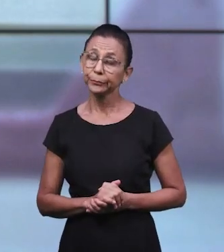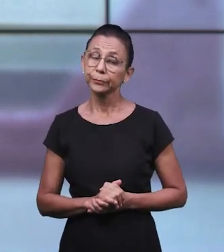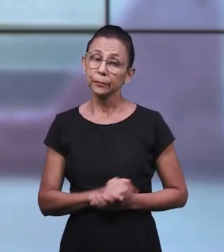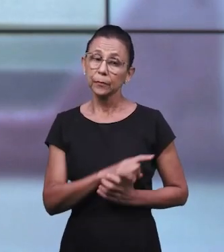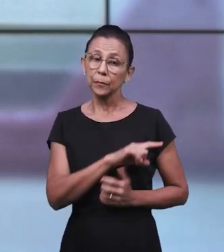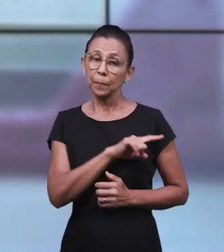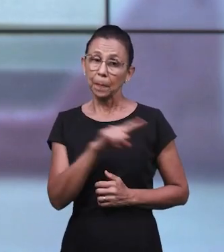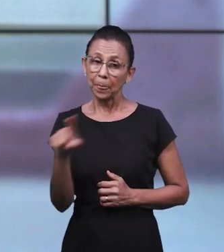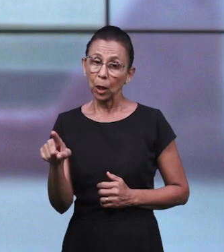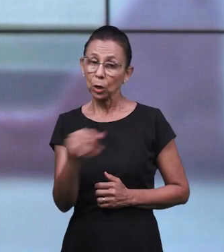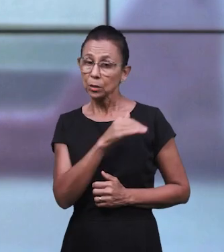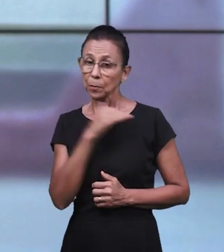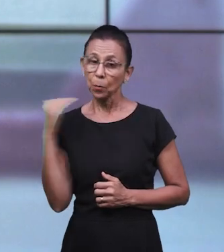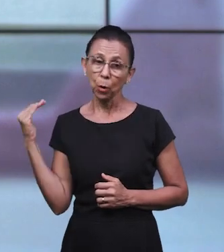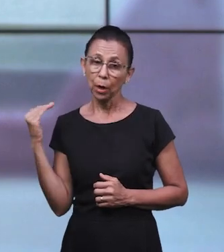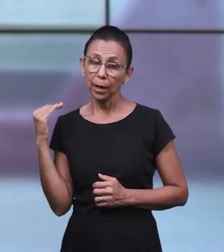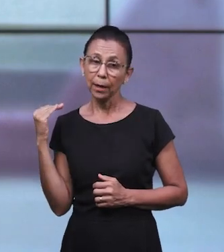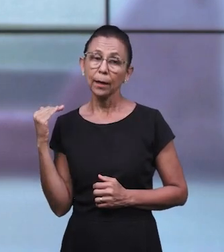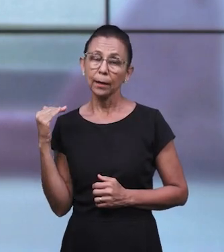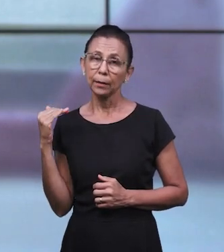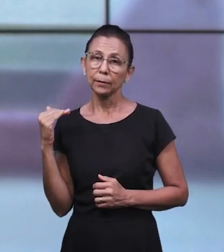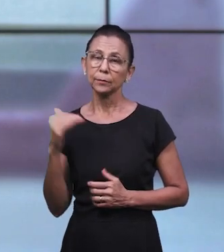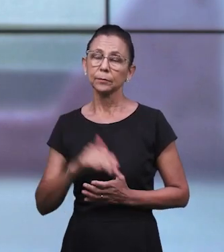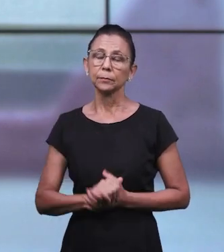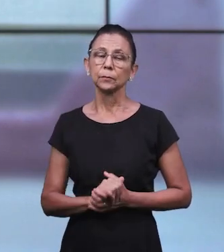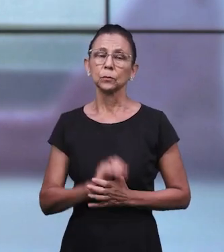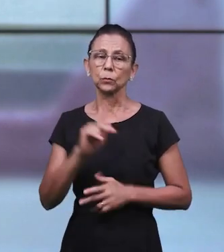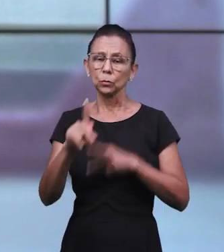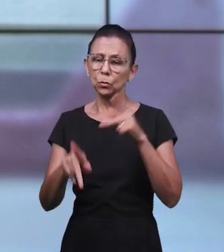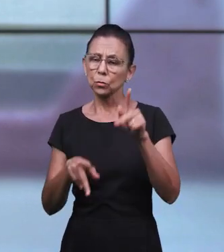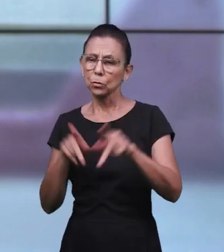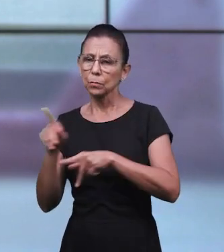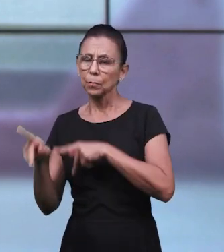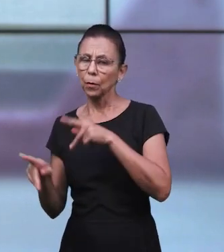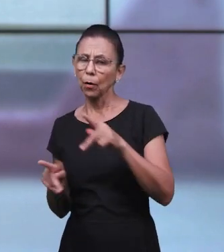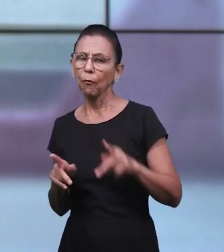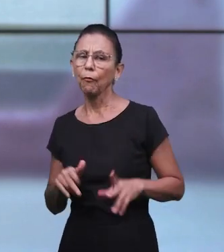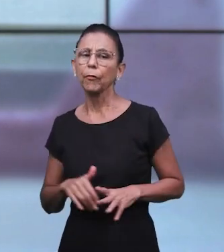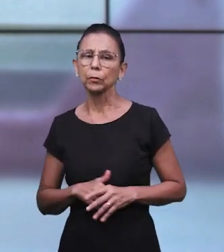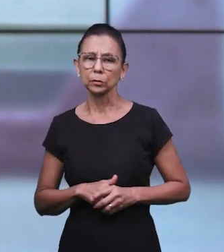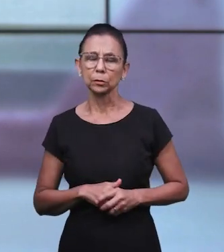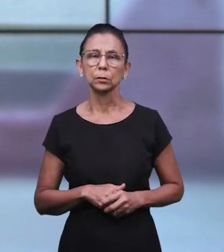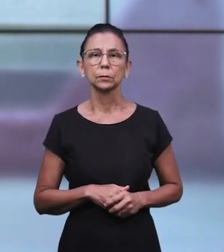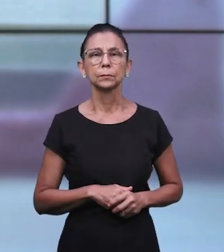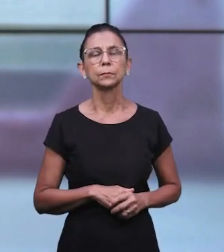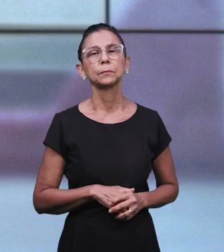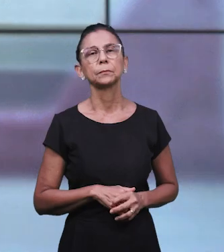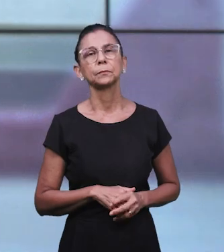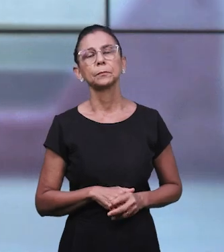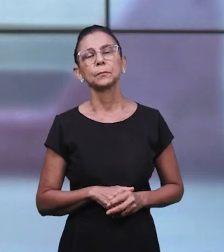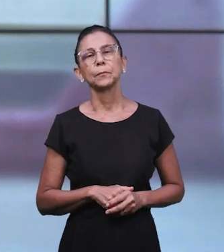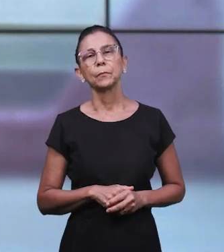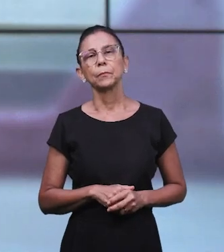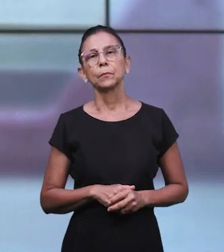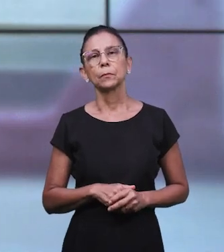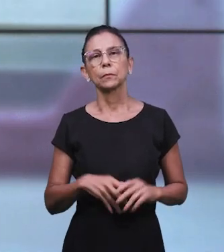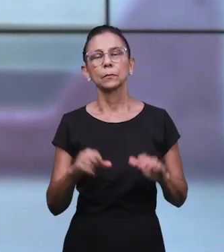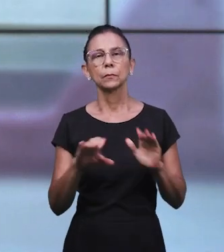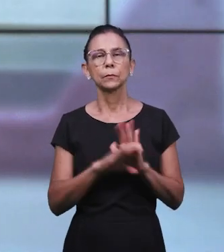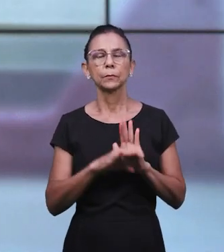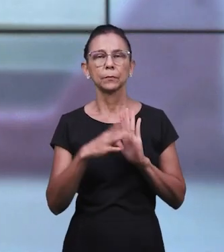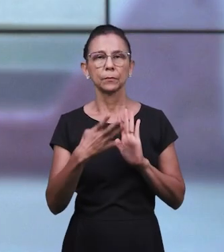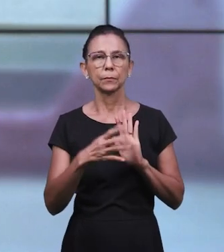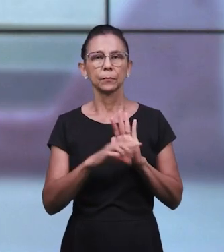que escaparás na casa do rei mais do que todos os outros judeus. Nós podemos ler no capítulo 4,